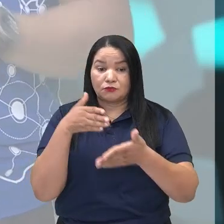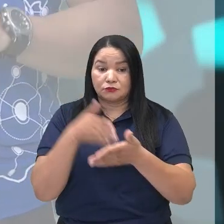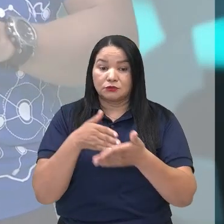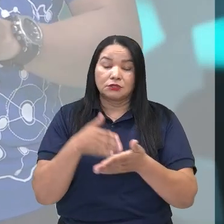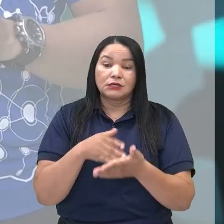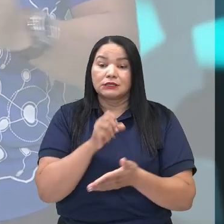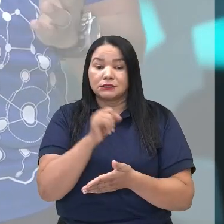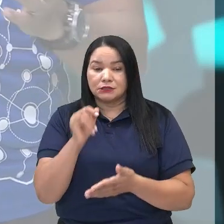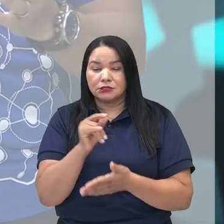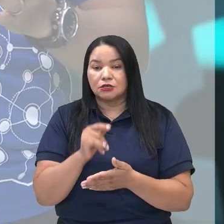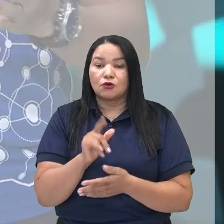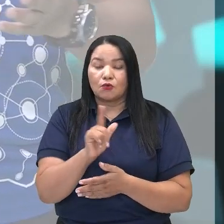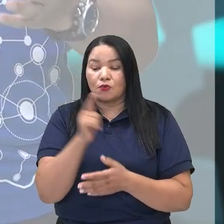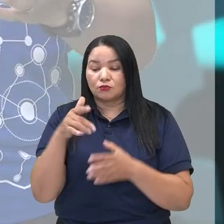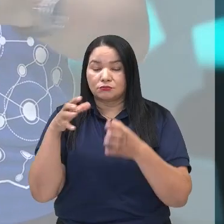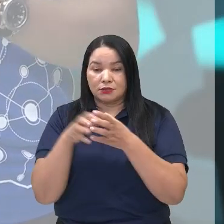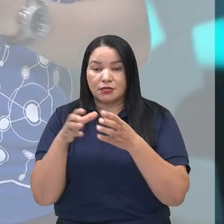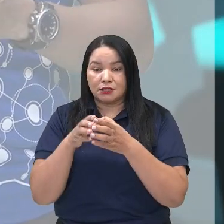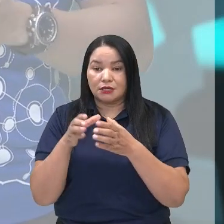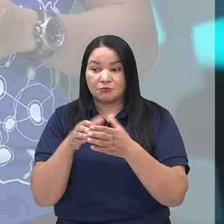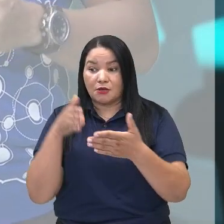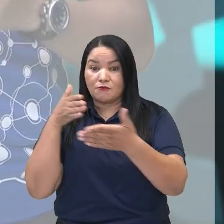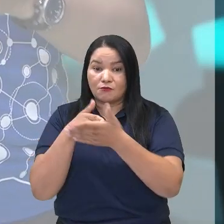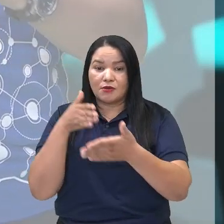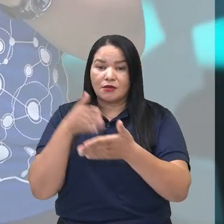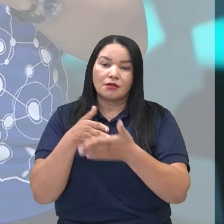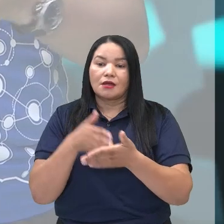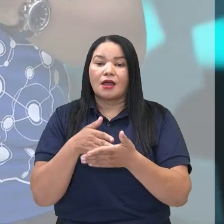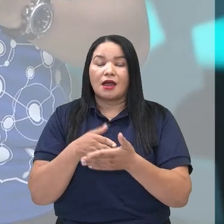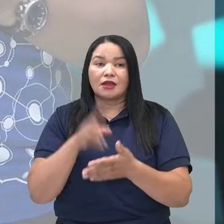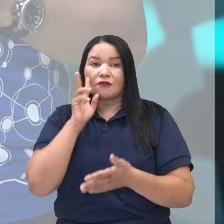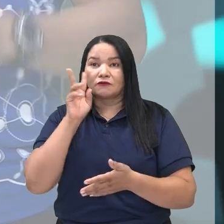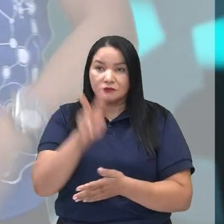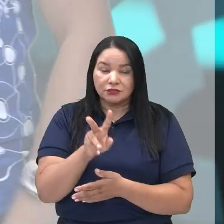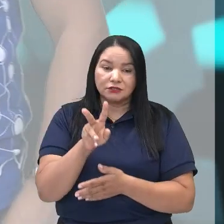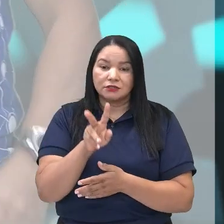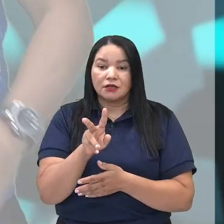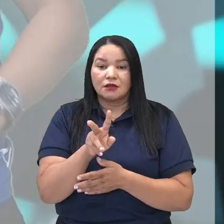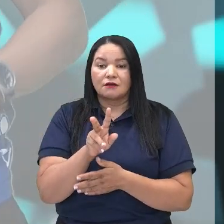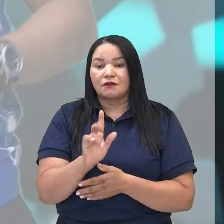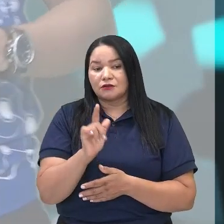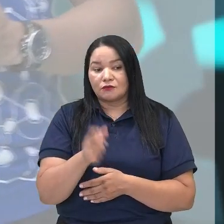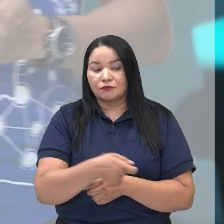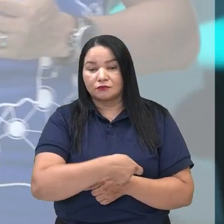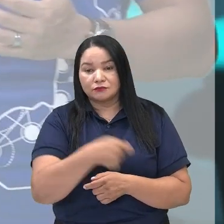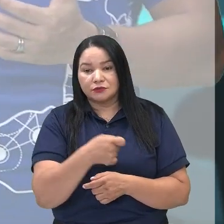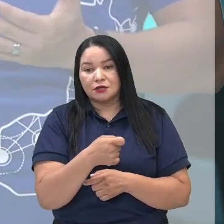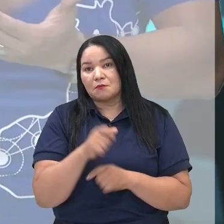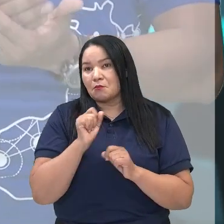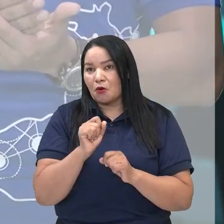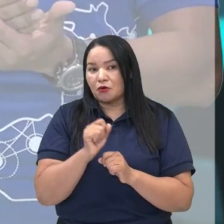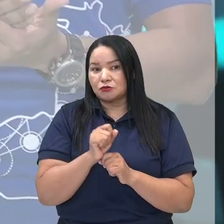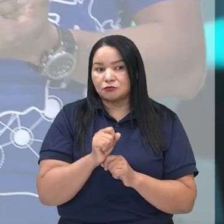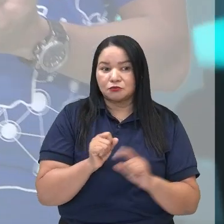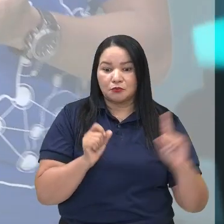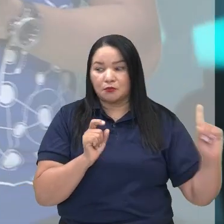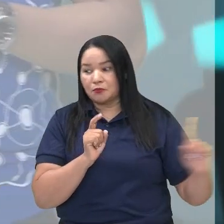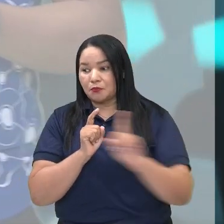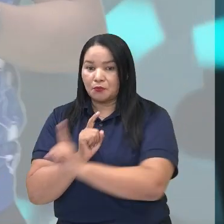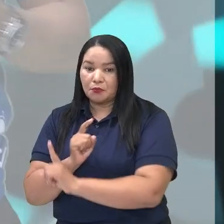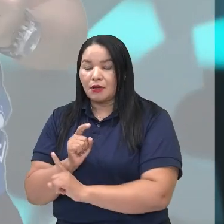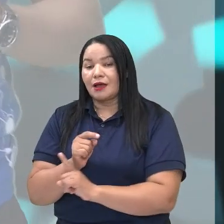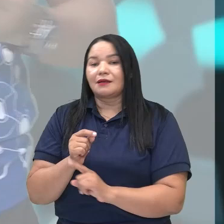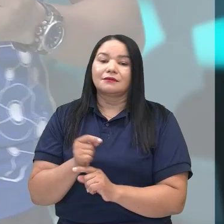a visão do adversário. Imaginem, ele sacou a bola e na hora do adversário receber, ele simplesmente passa na frente do adversário para